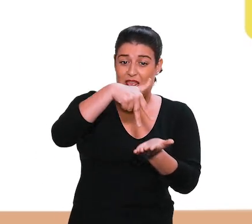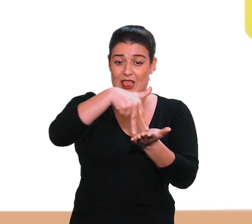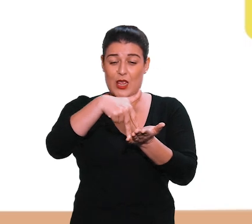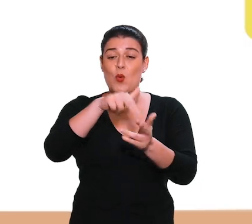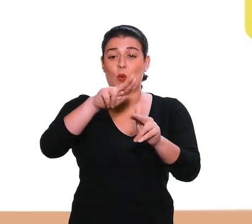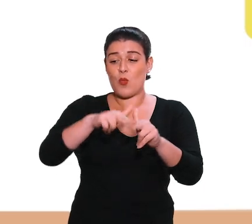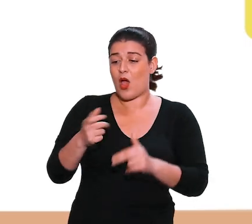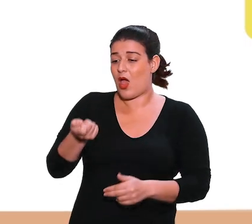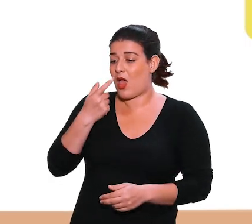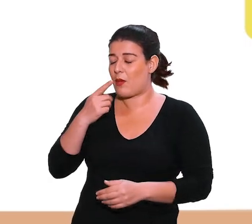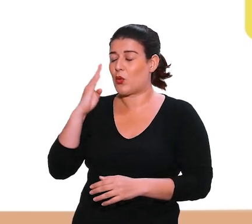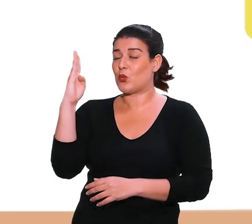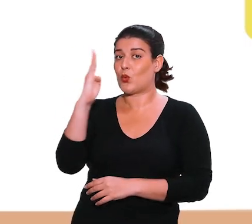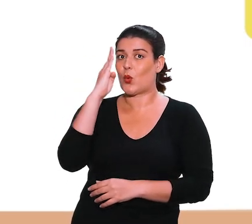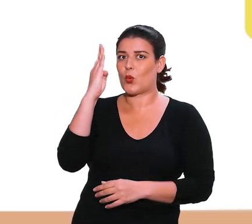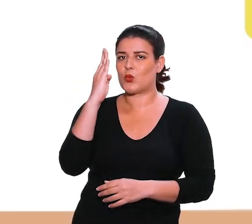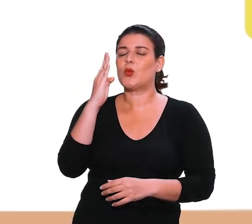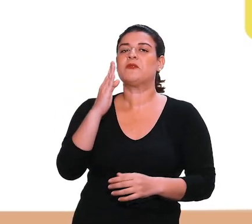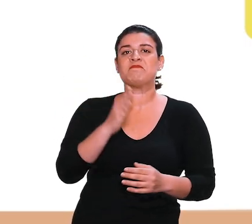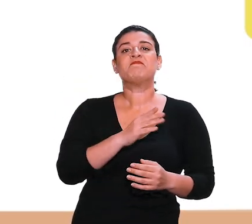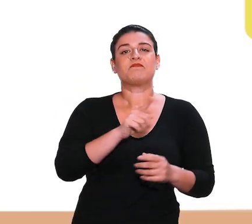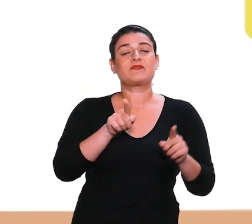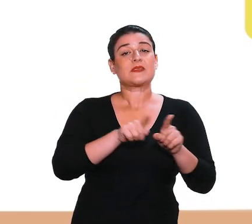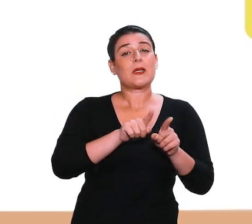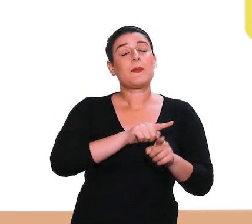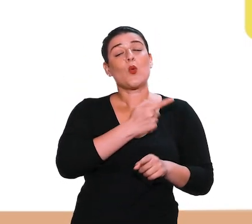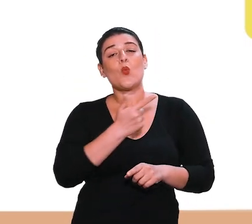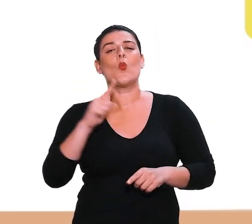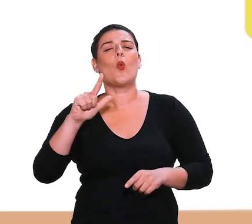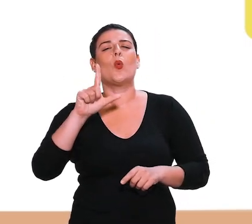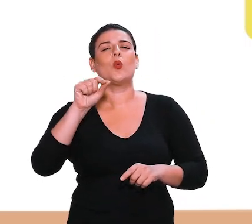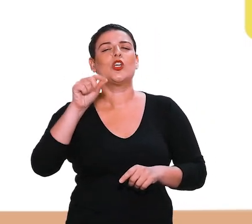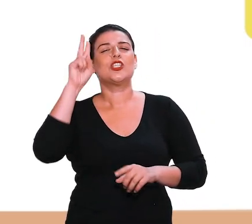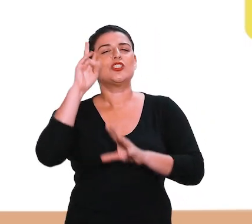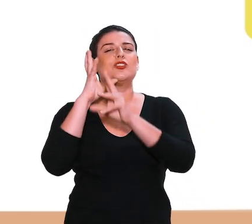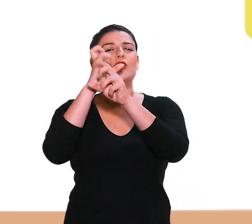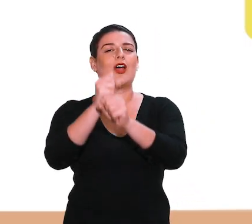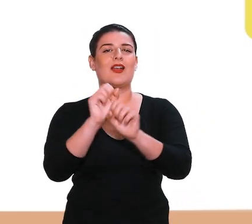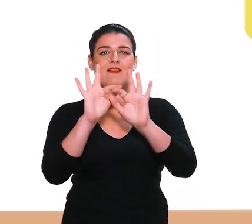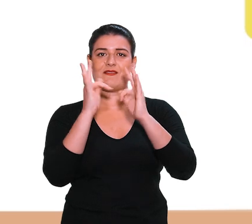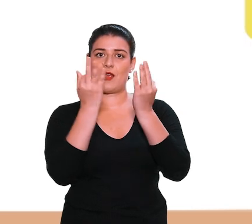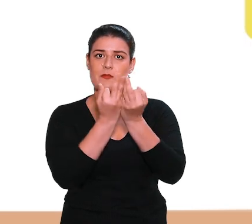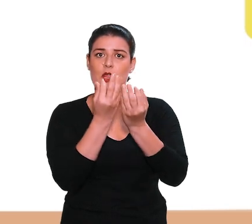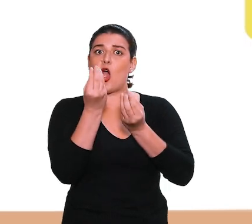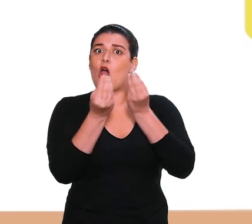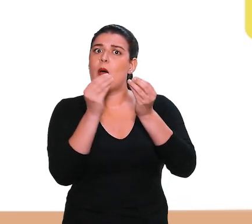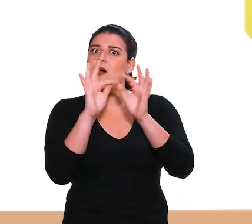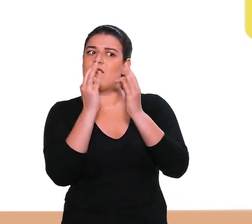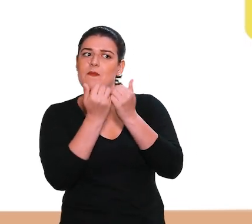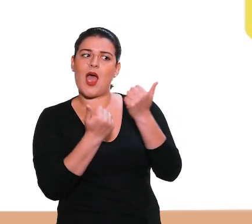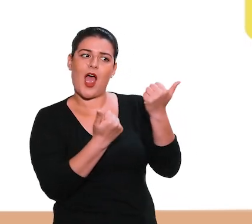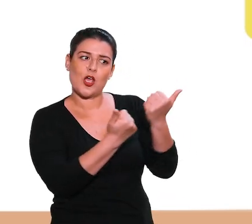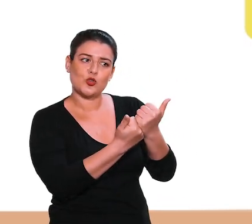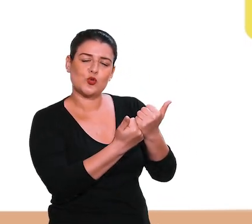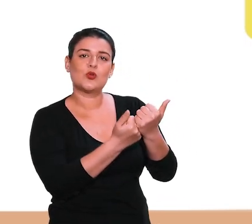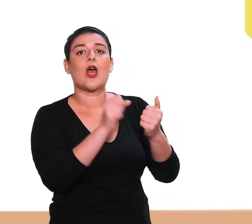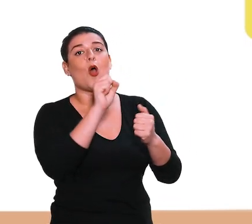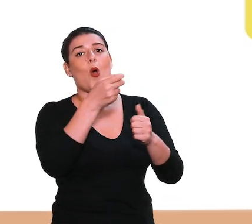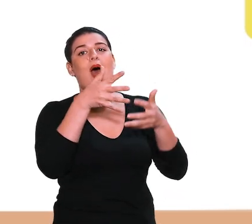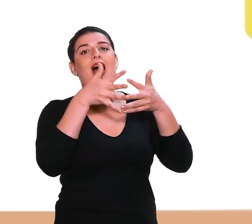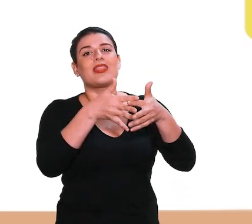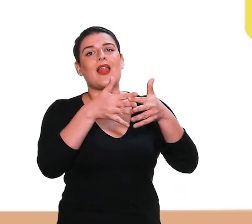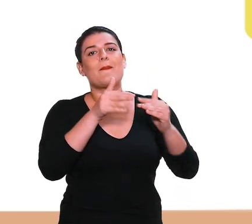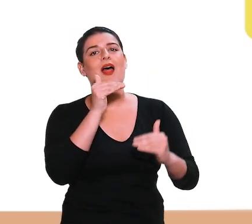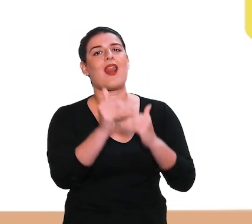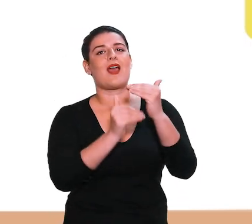causa tontura? E a história familiar, ela é muito importante. Às vezes a família ela pode ajudar muito o paciente, como ela pode atrapalhar muito a